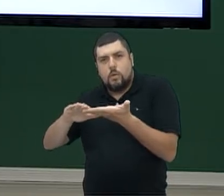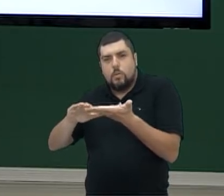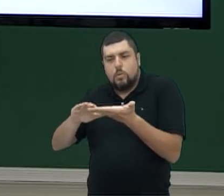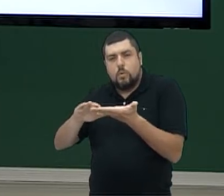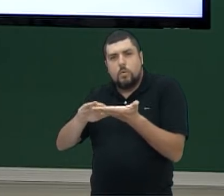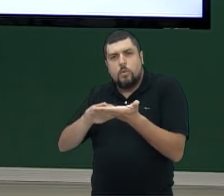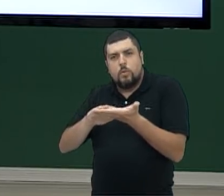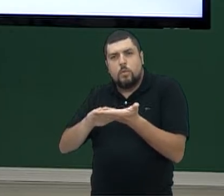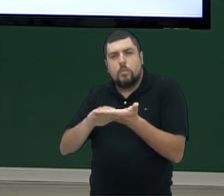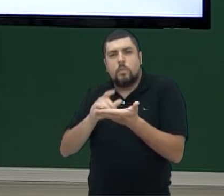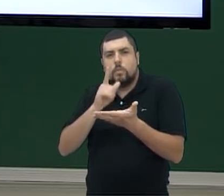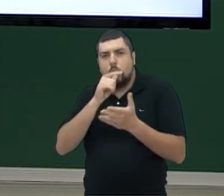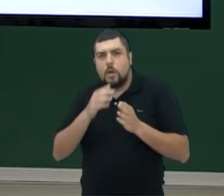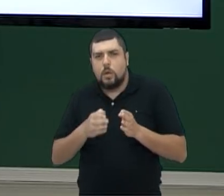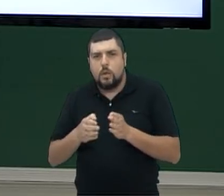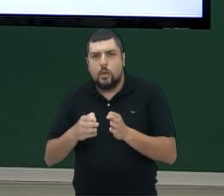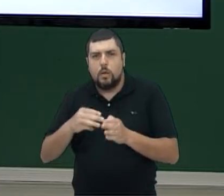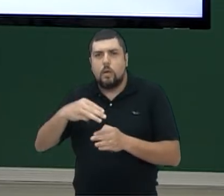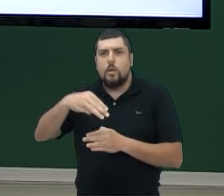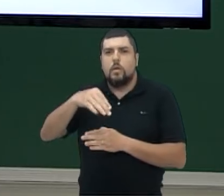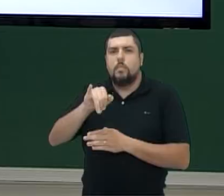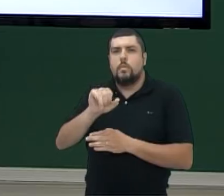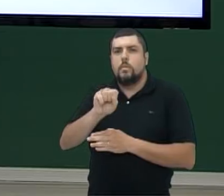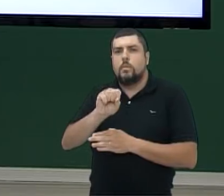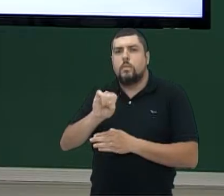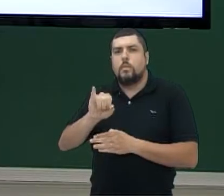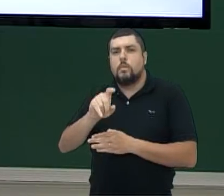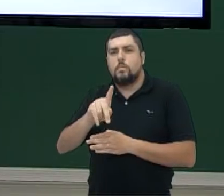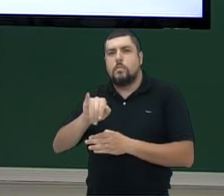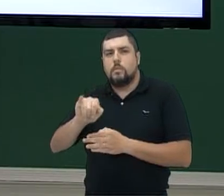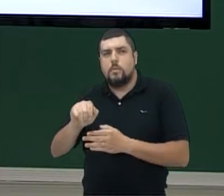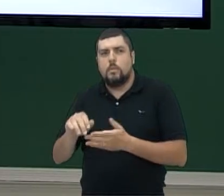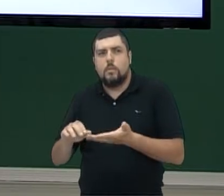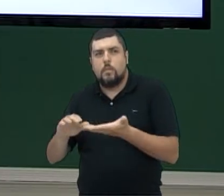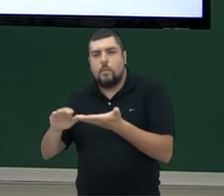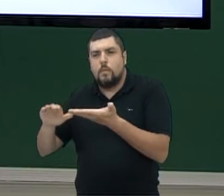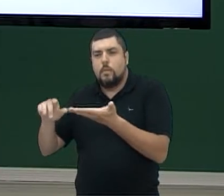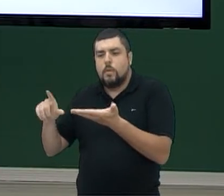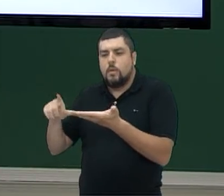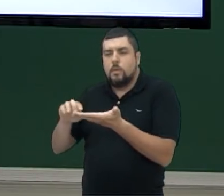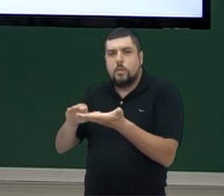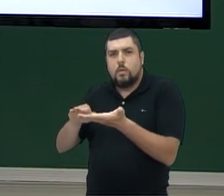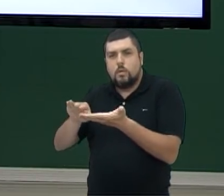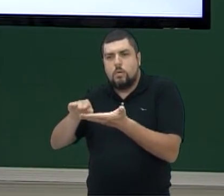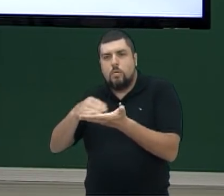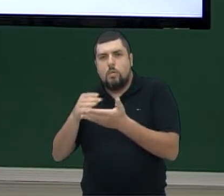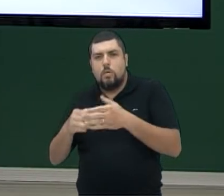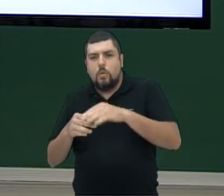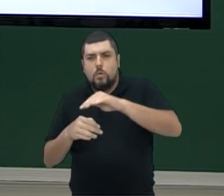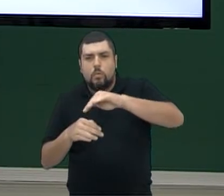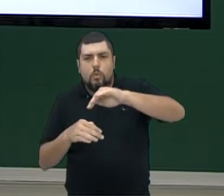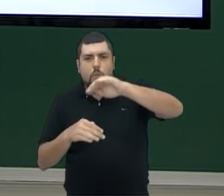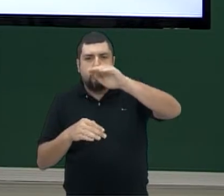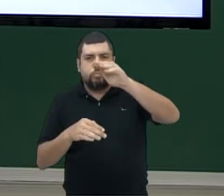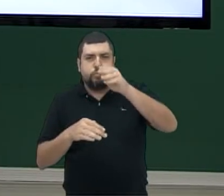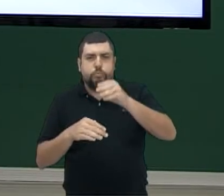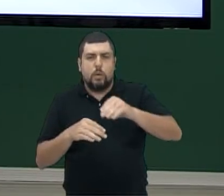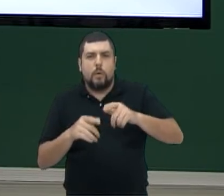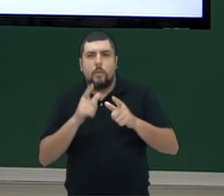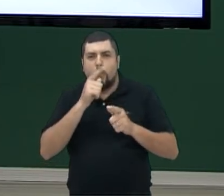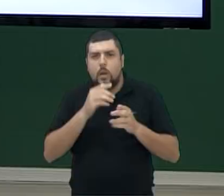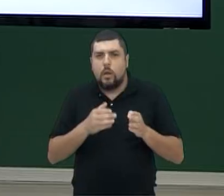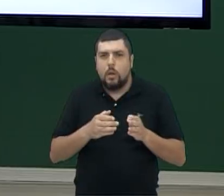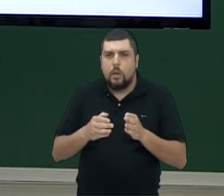para o rio Mississippi. Posteriormente nós encontramos as Montanhas Rochosas, destaque aqui também para o rio Colorado.